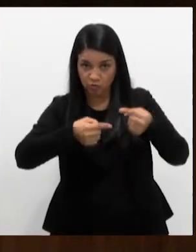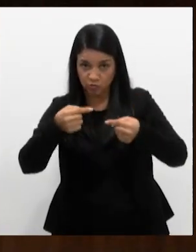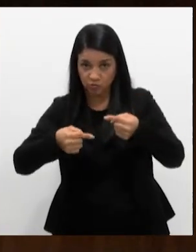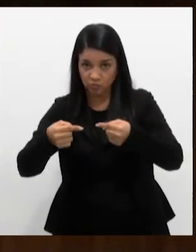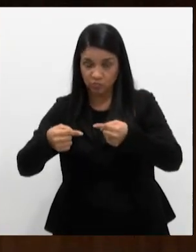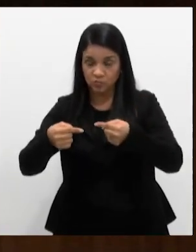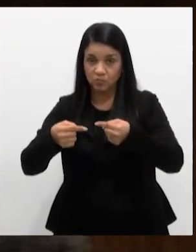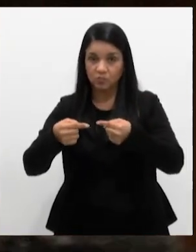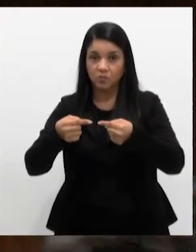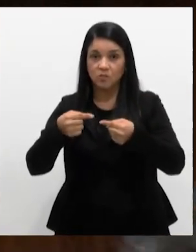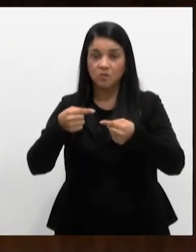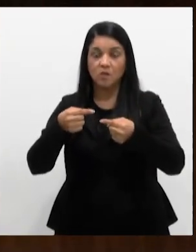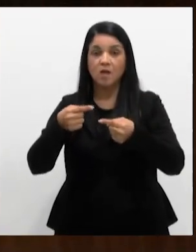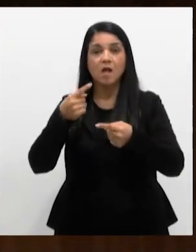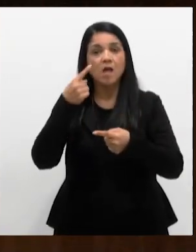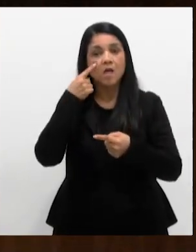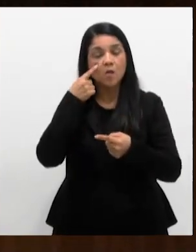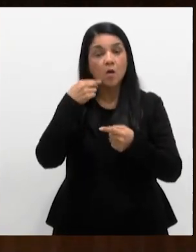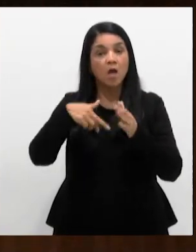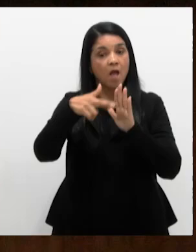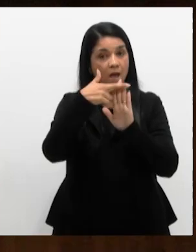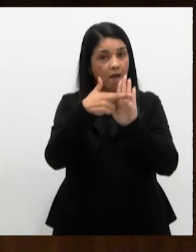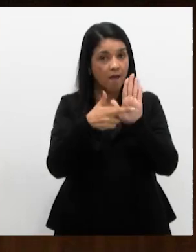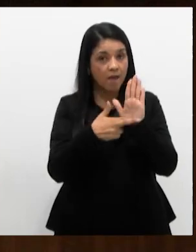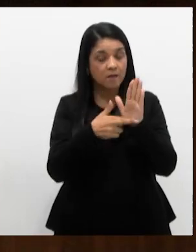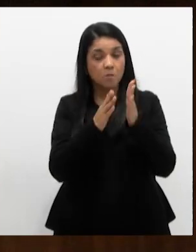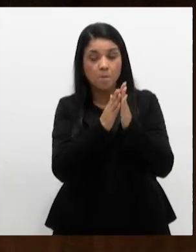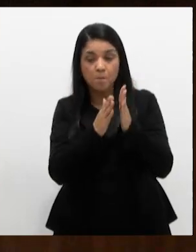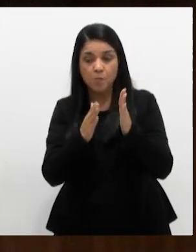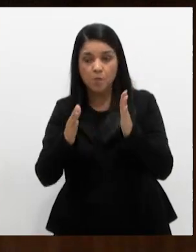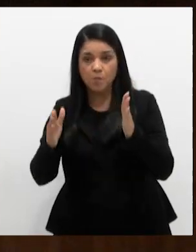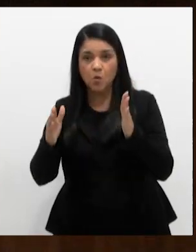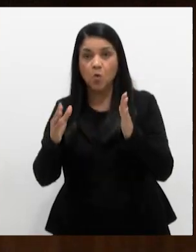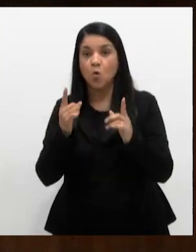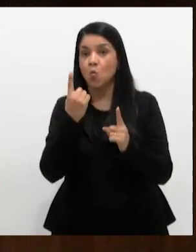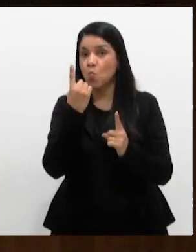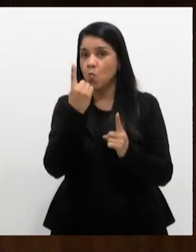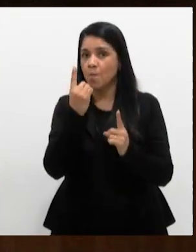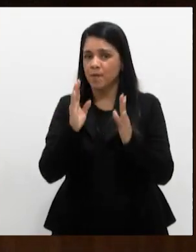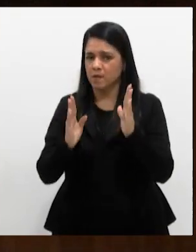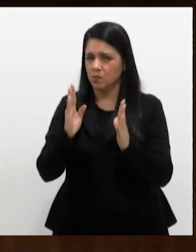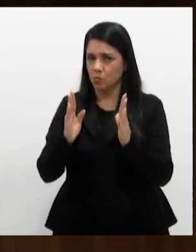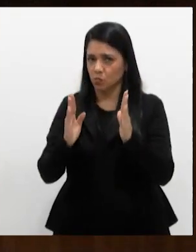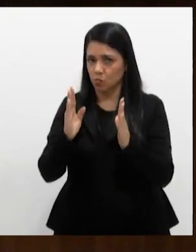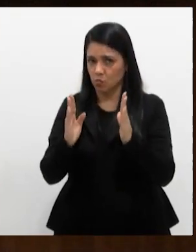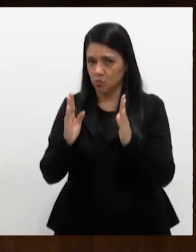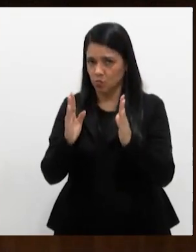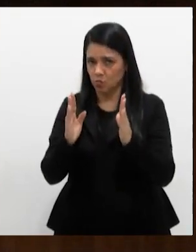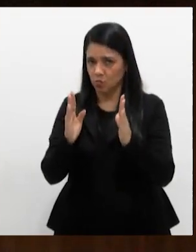a previsão normativa é de que haja prorrogação por apenas um período. Então,